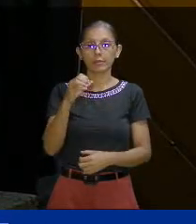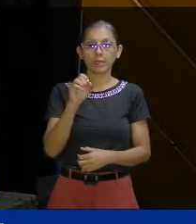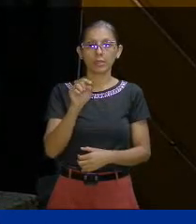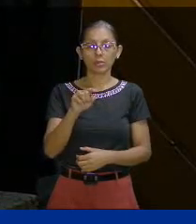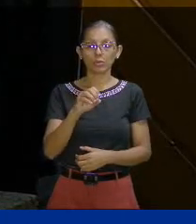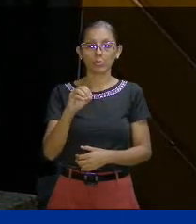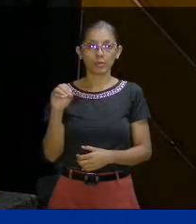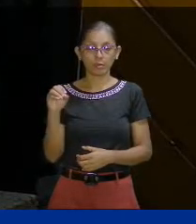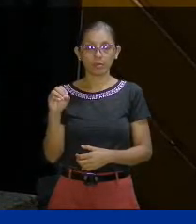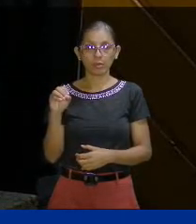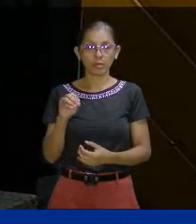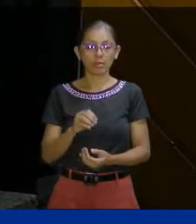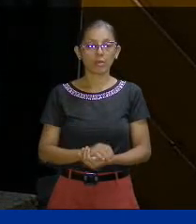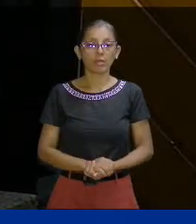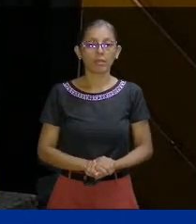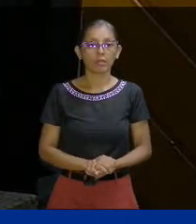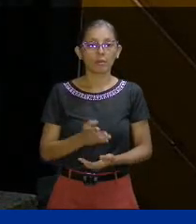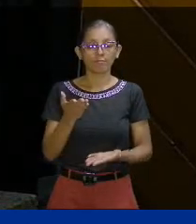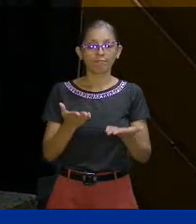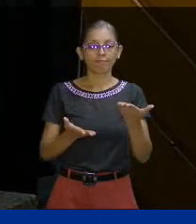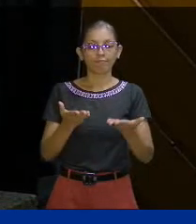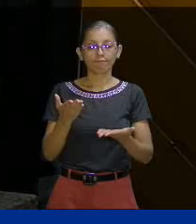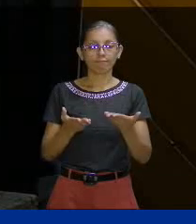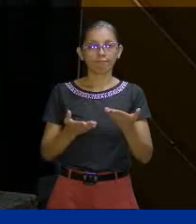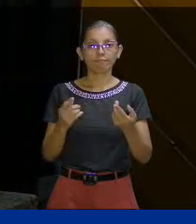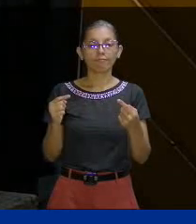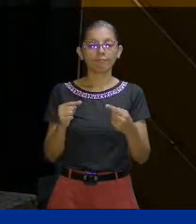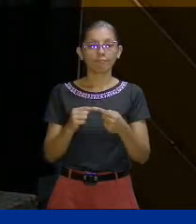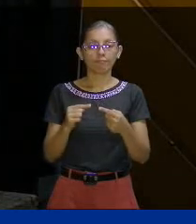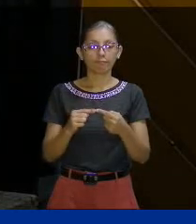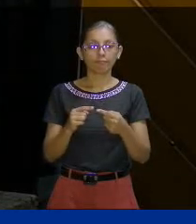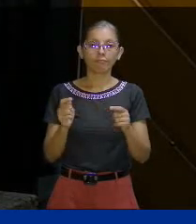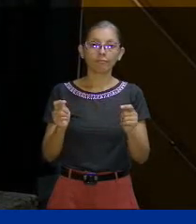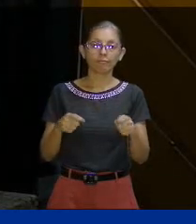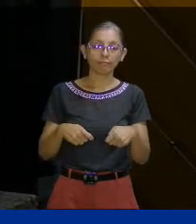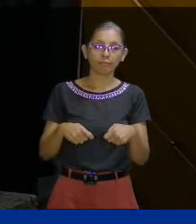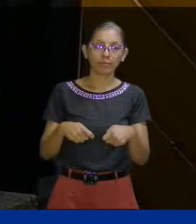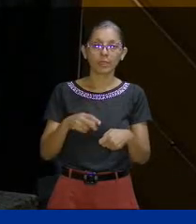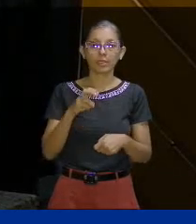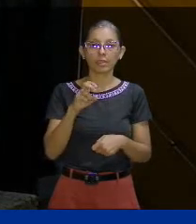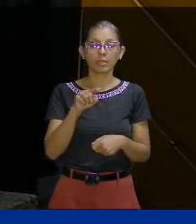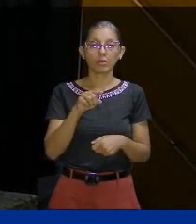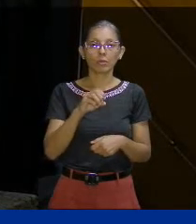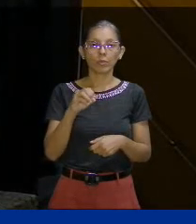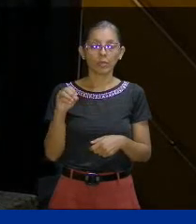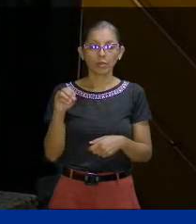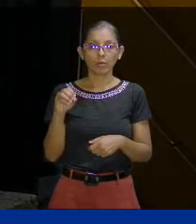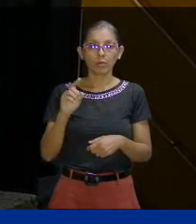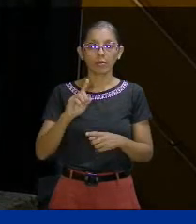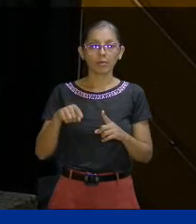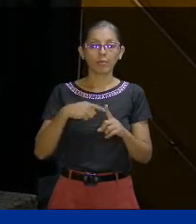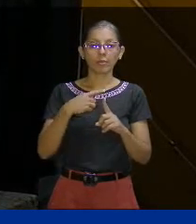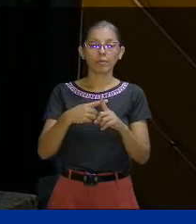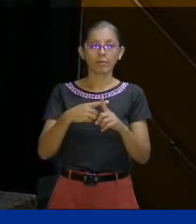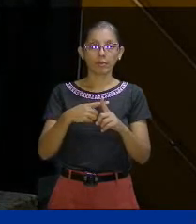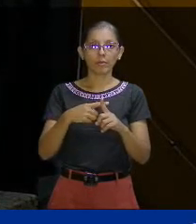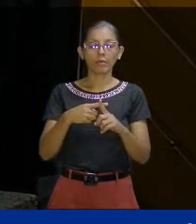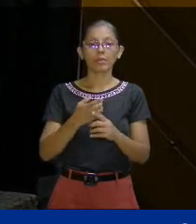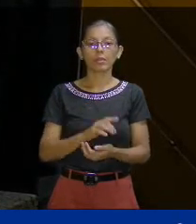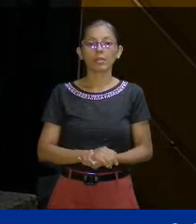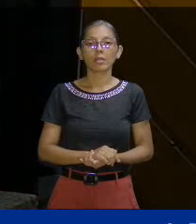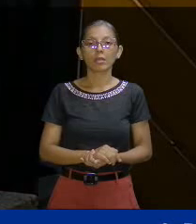progressão proporcional e equilibrada de R$5.000, mais 1/3 por cada uma das 3